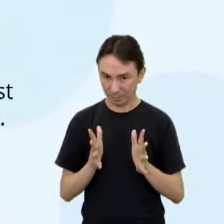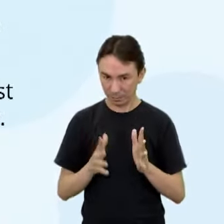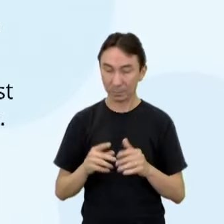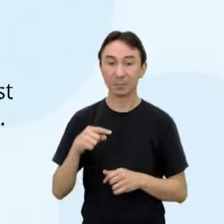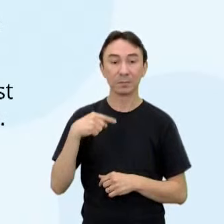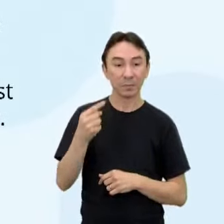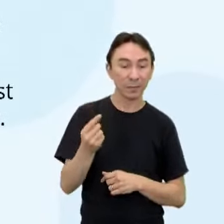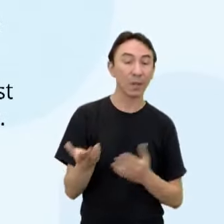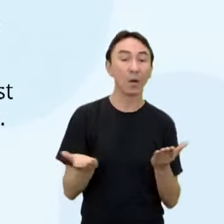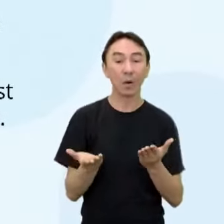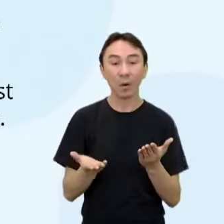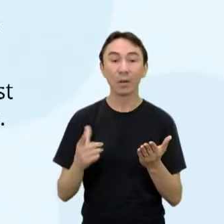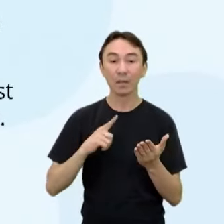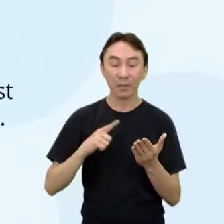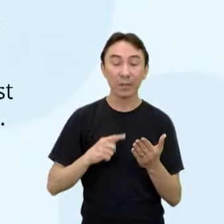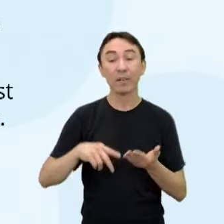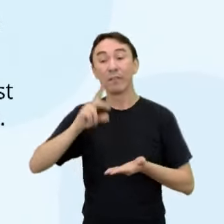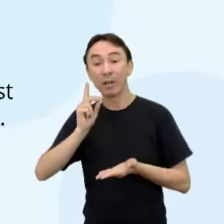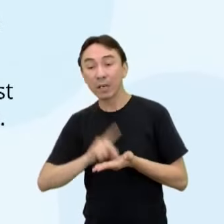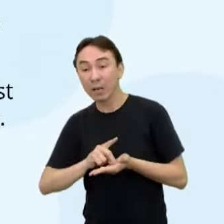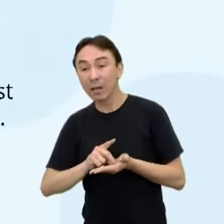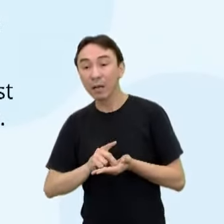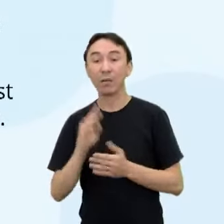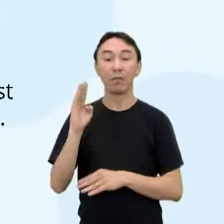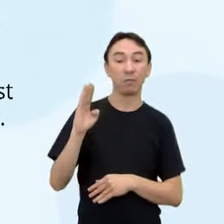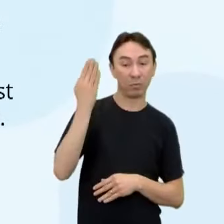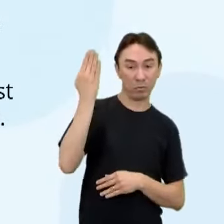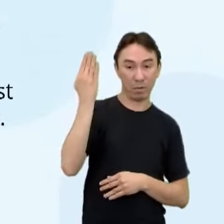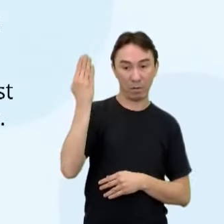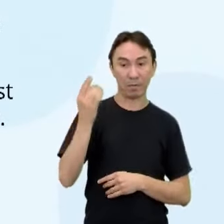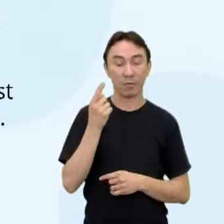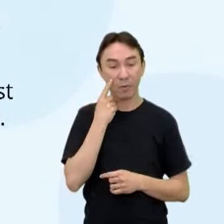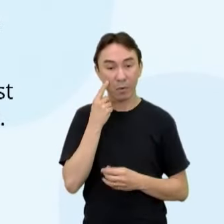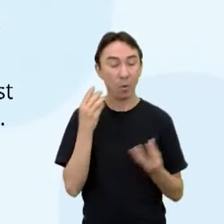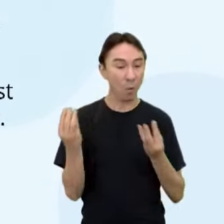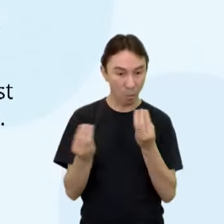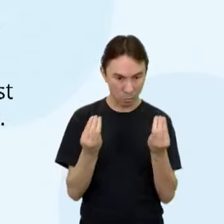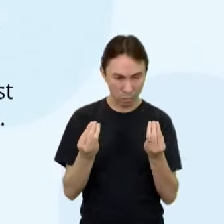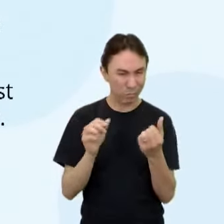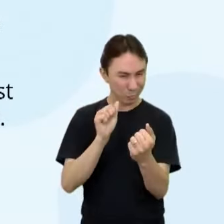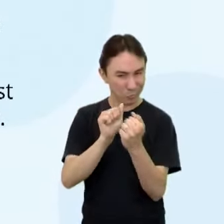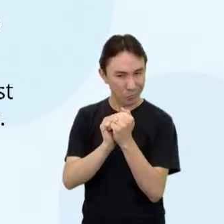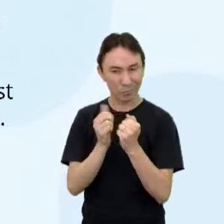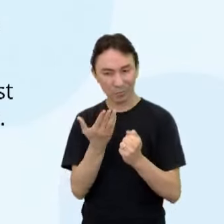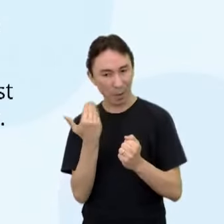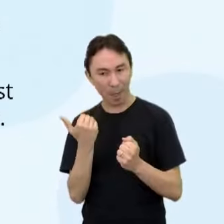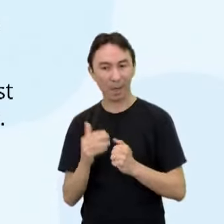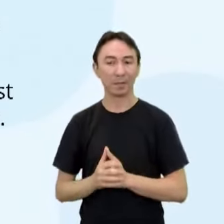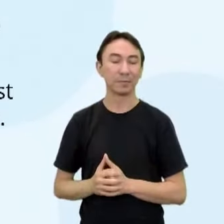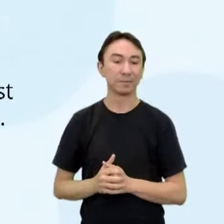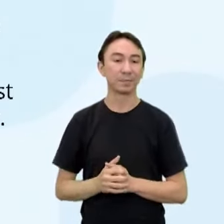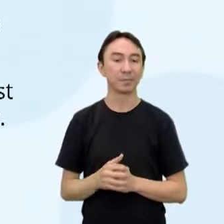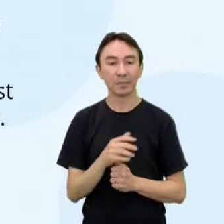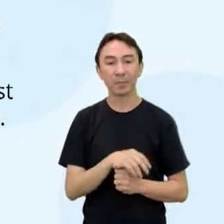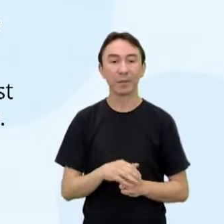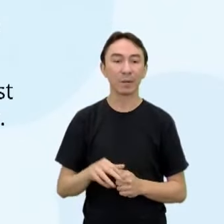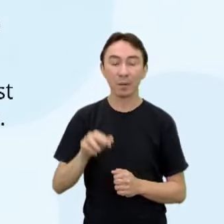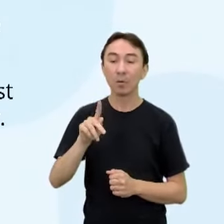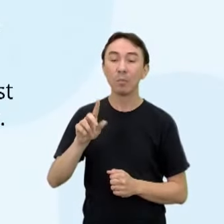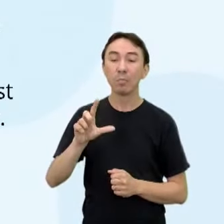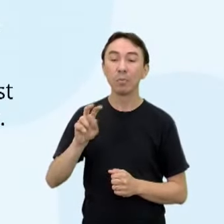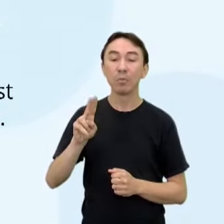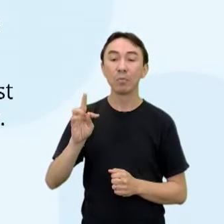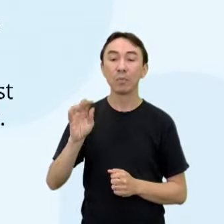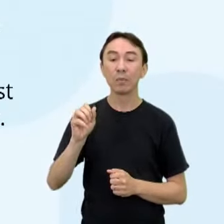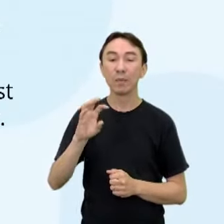frente e agora a gente tem que verificar se ela é verdadeira ou falsa. E a gente vai fazer isso juntos aí, Ed. Então, Pluto, the first